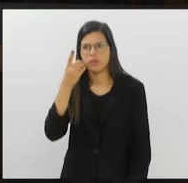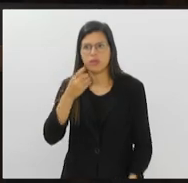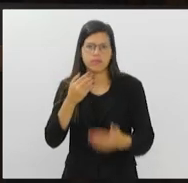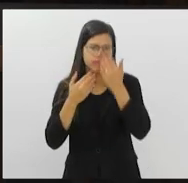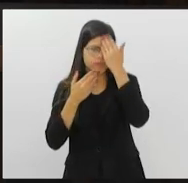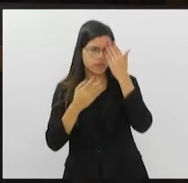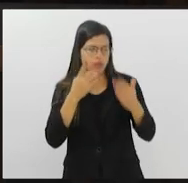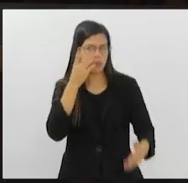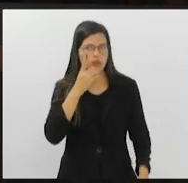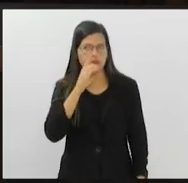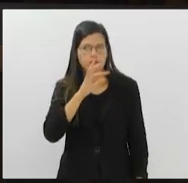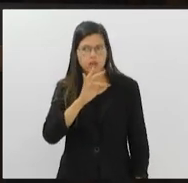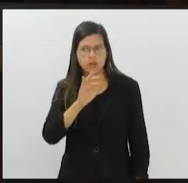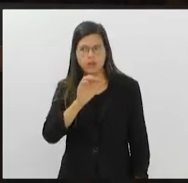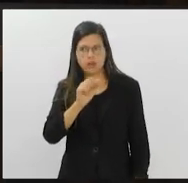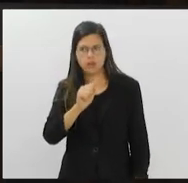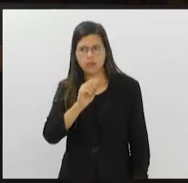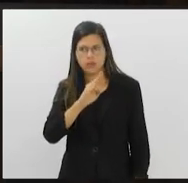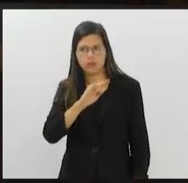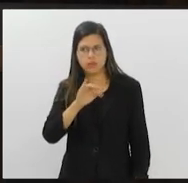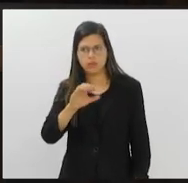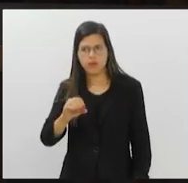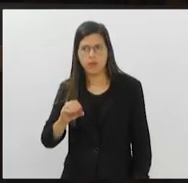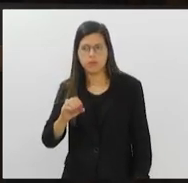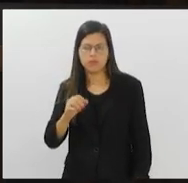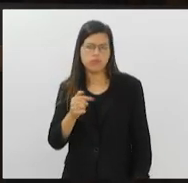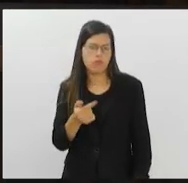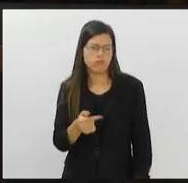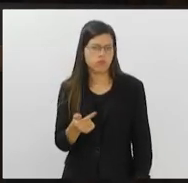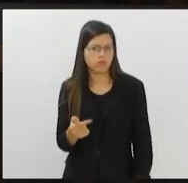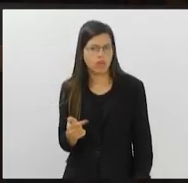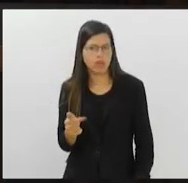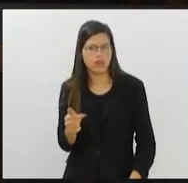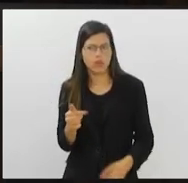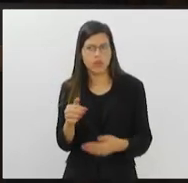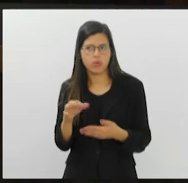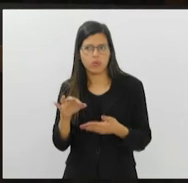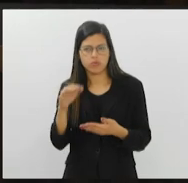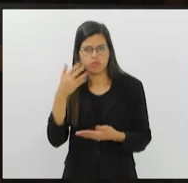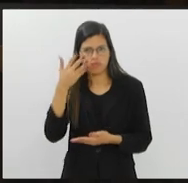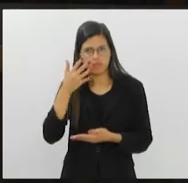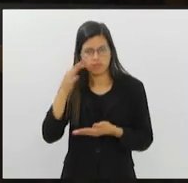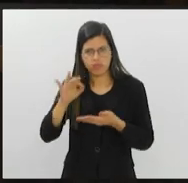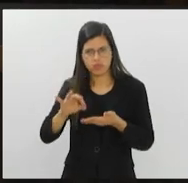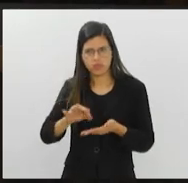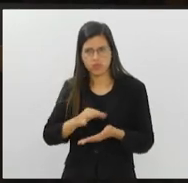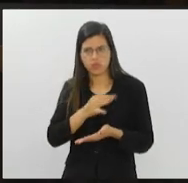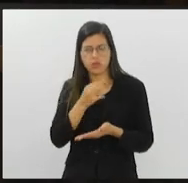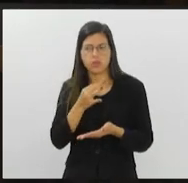Silva. Em não havendo mais